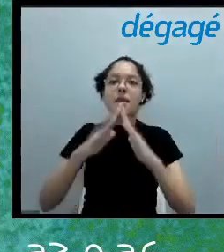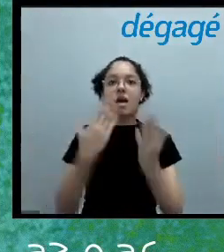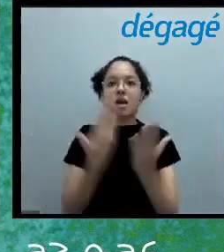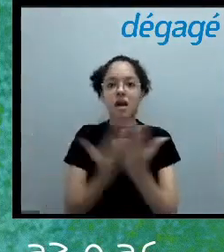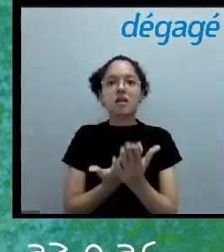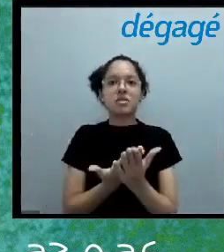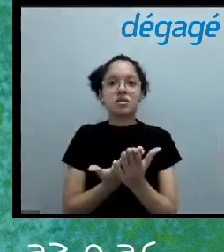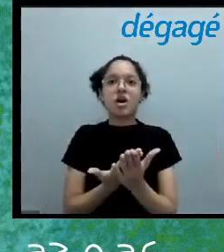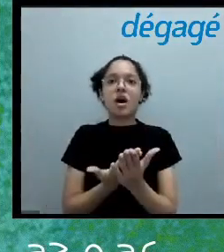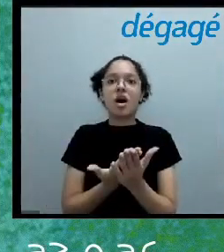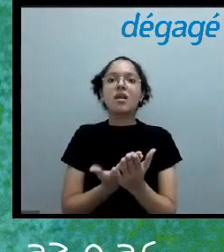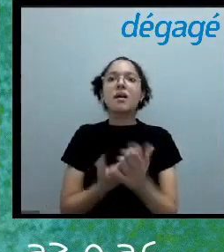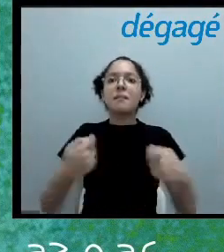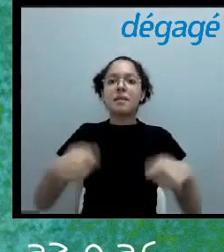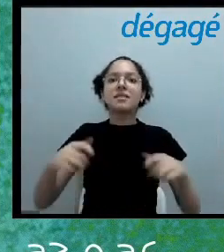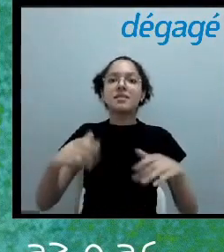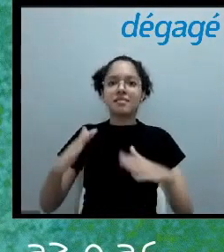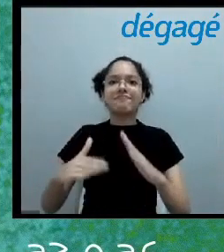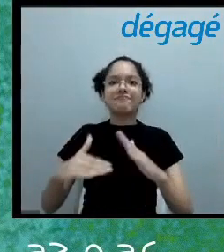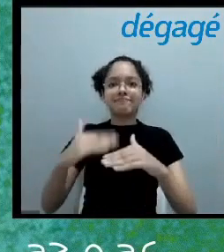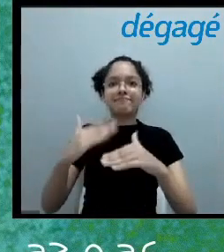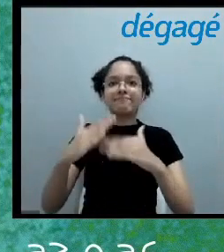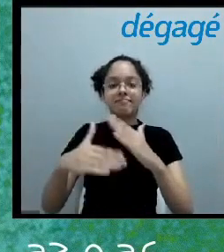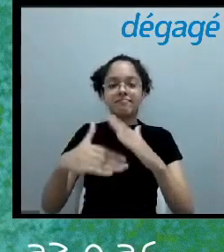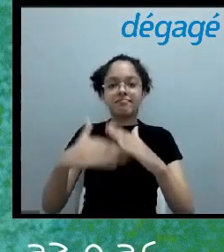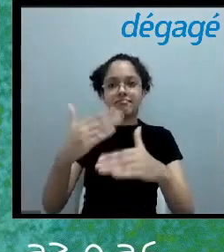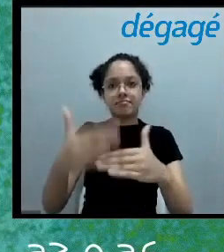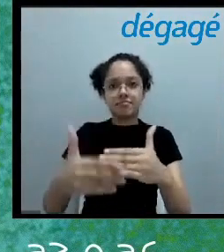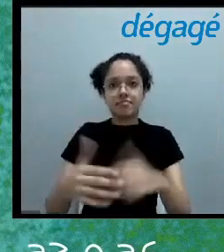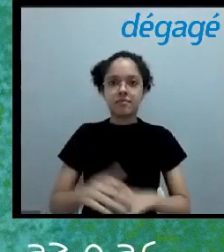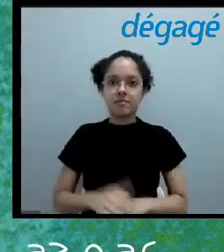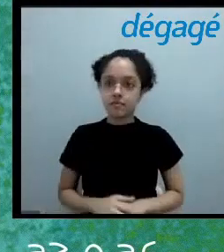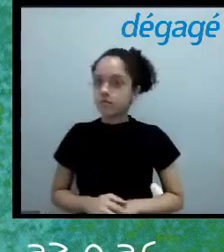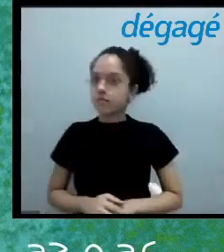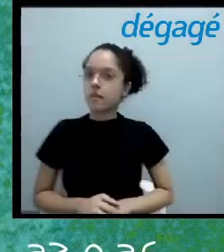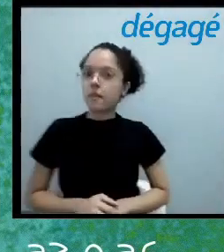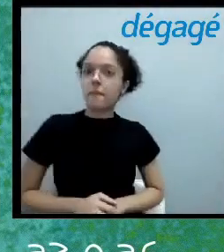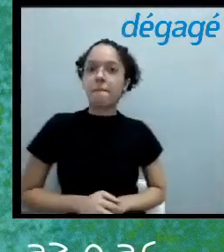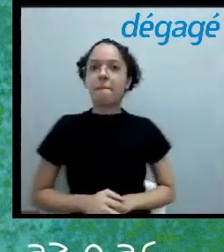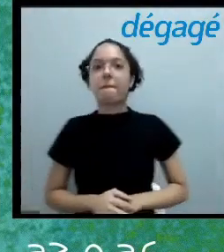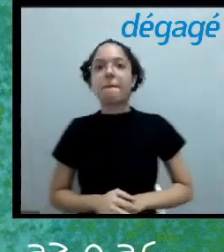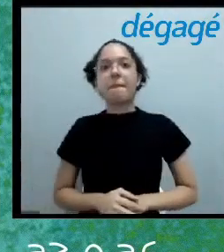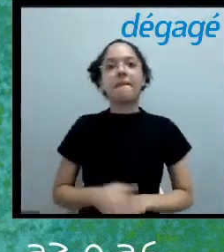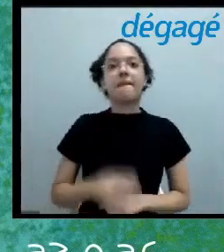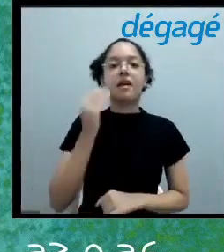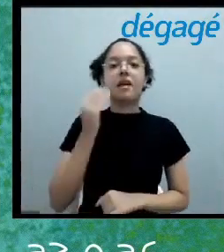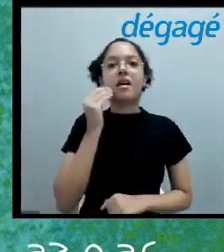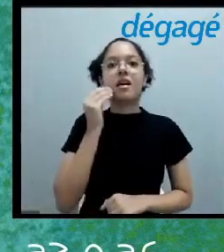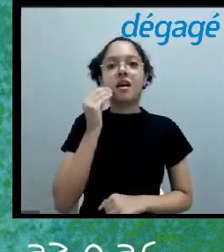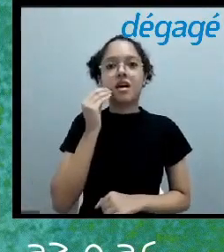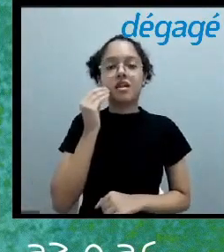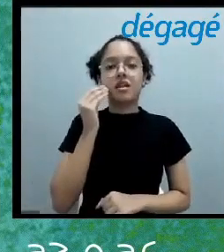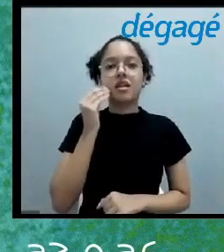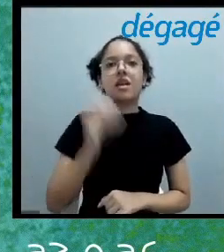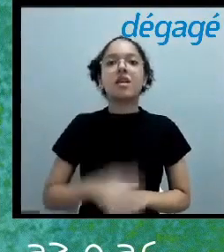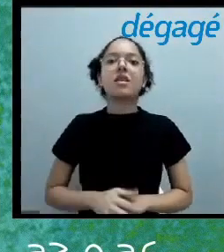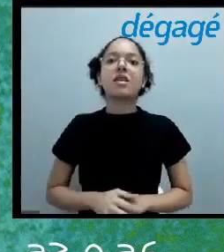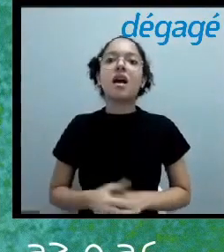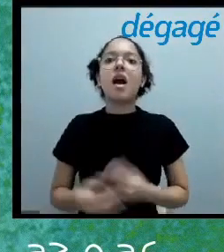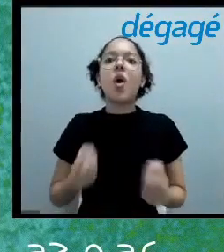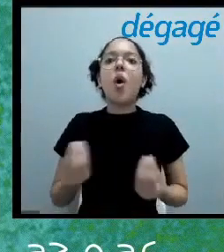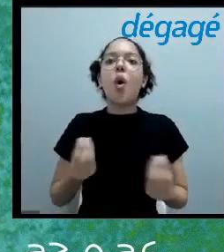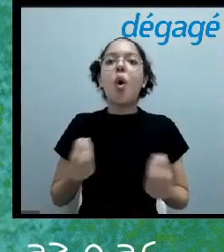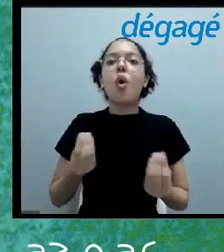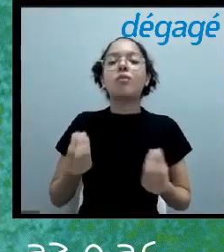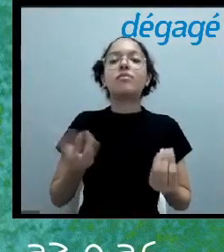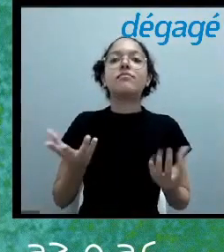violências cotidianas, que são sofridas pela tentativa de domesticação e de controle de todos esses corpos e sujeitos, e sim também